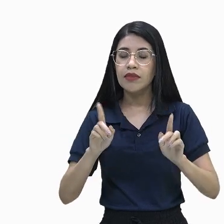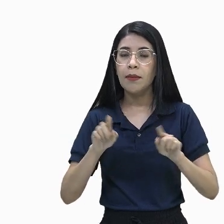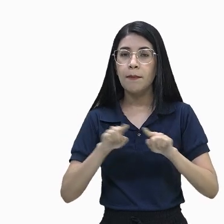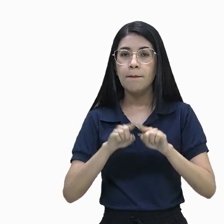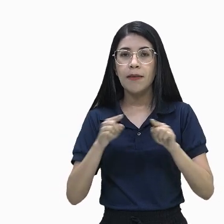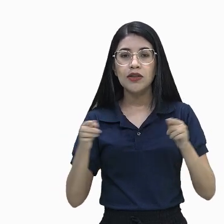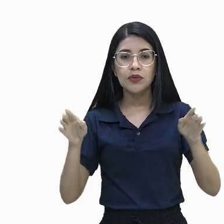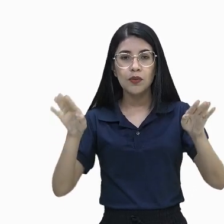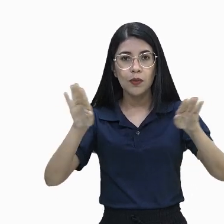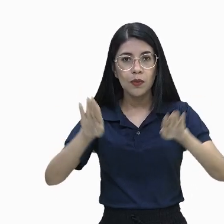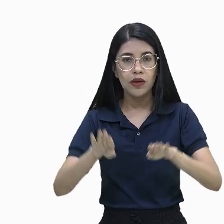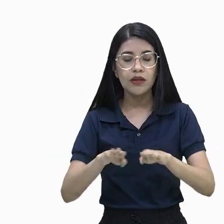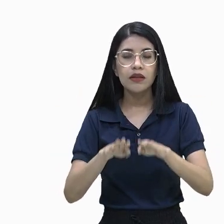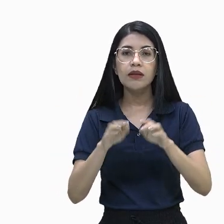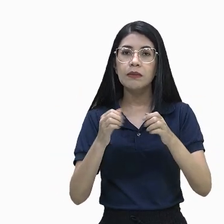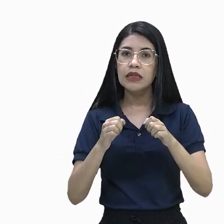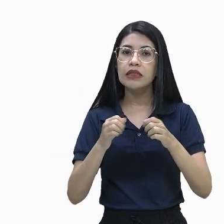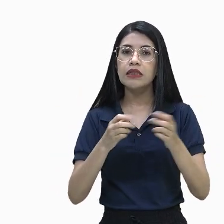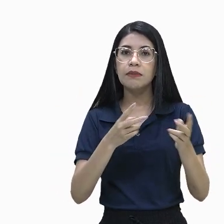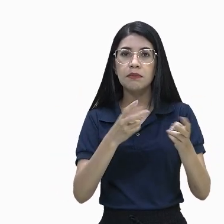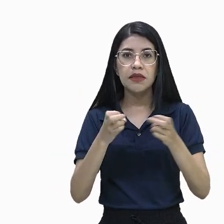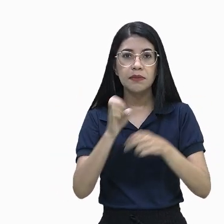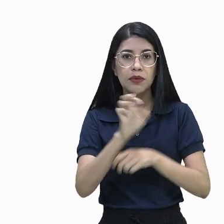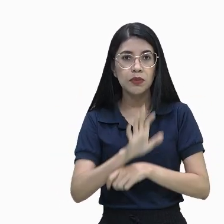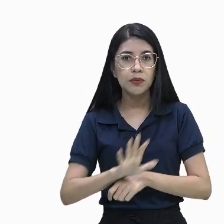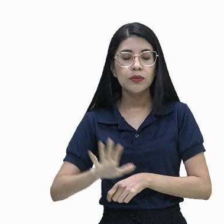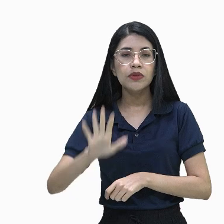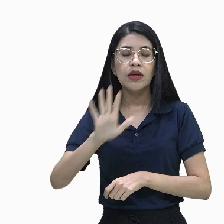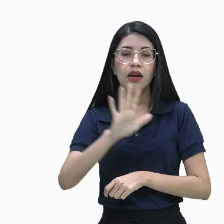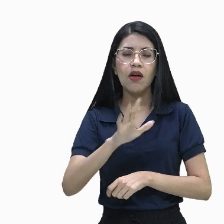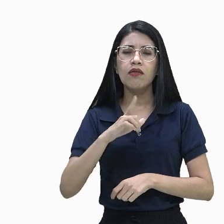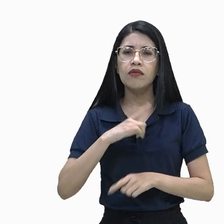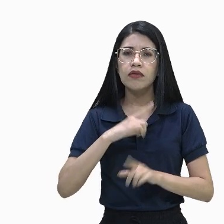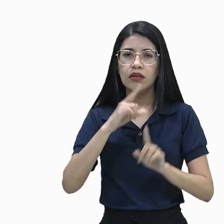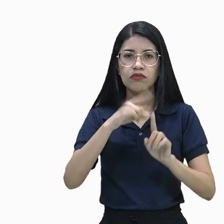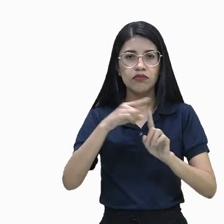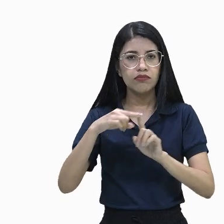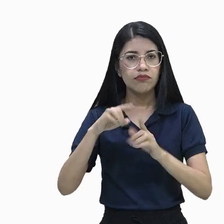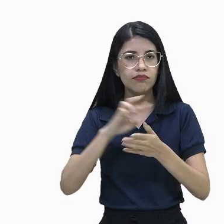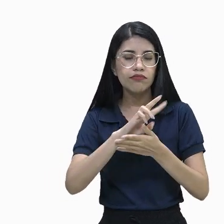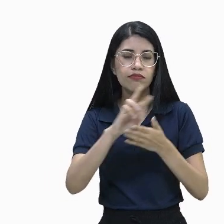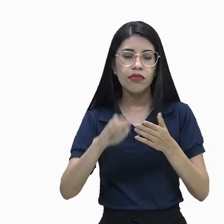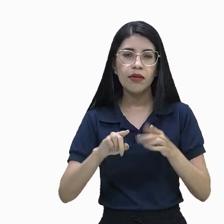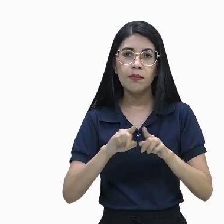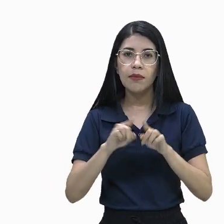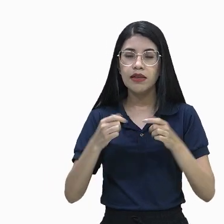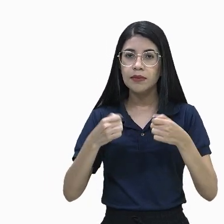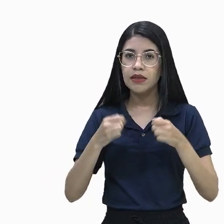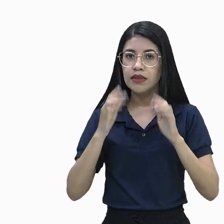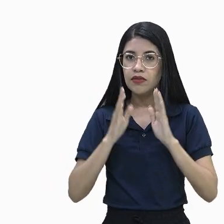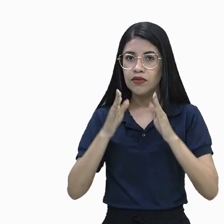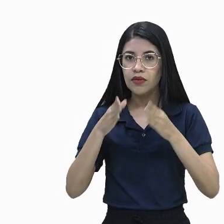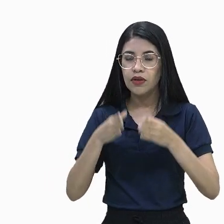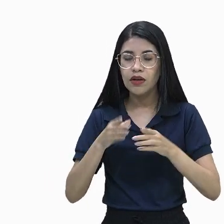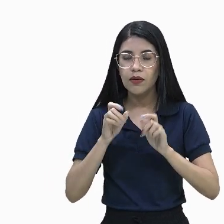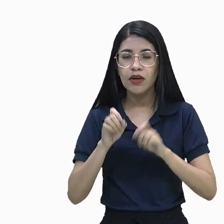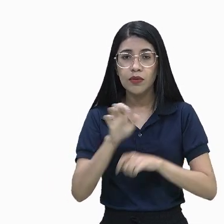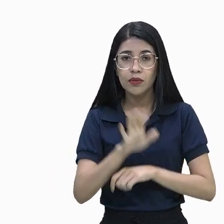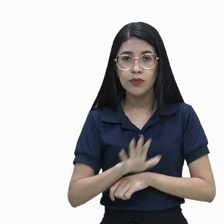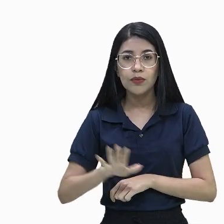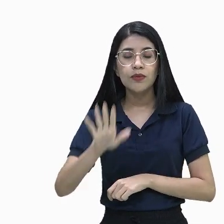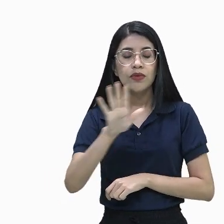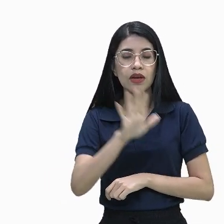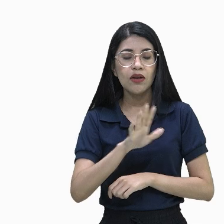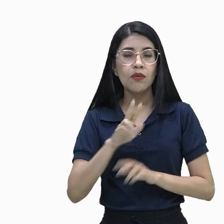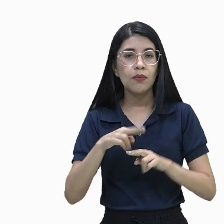o todo. É claro que a gente já tem ali todas as classificações, né? Mas a gente sempre precisa observar o todo. Por isso que